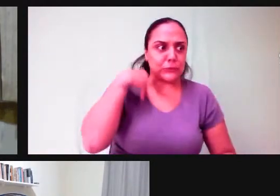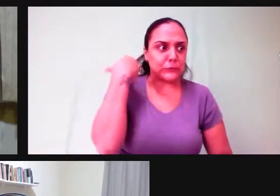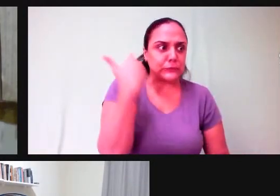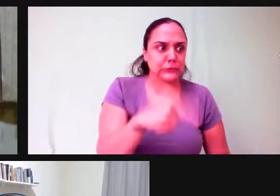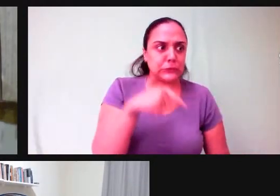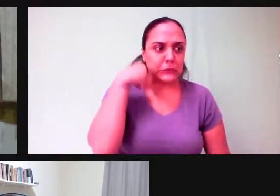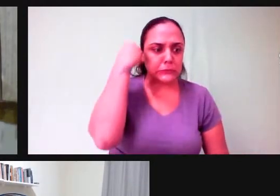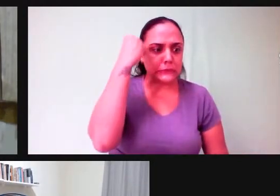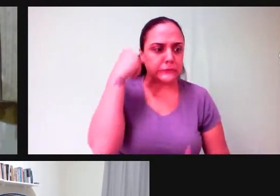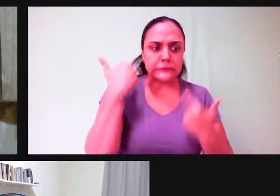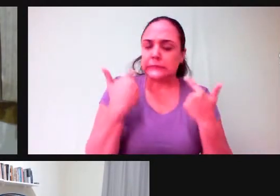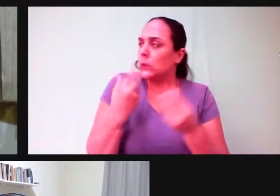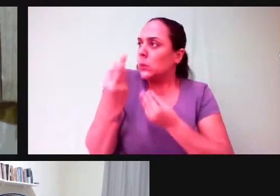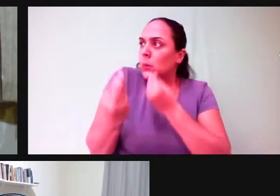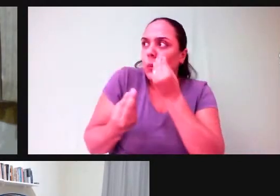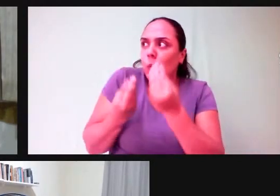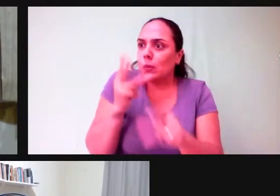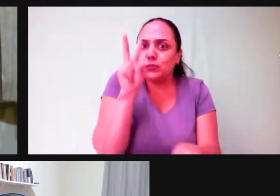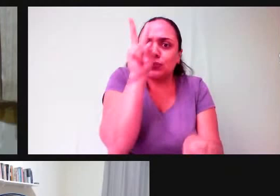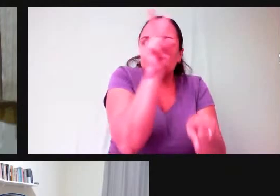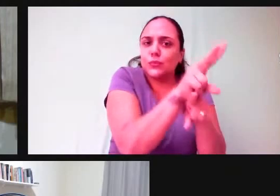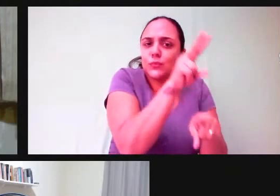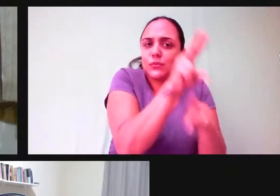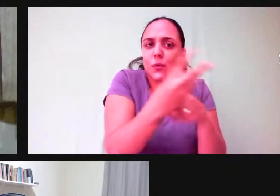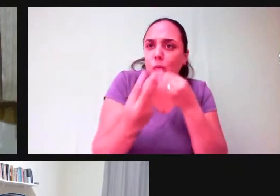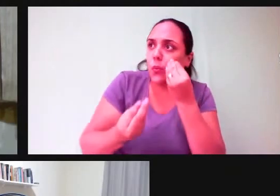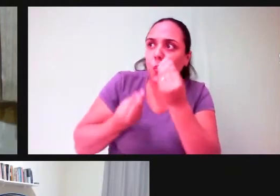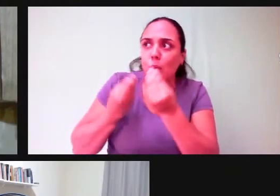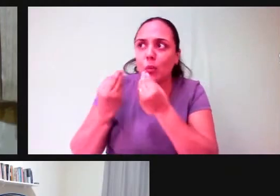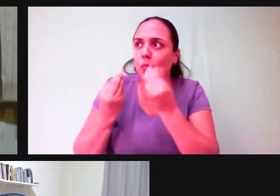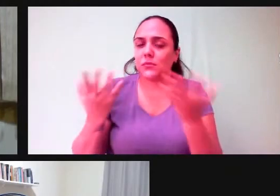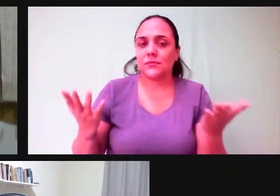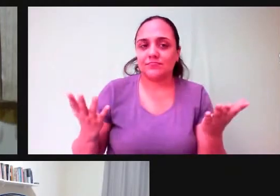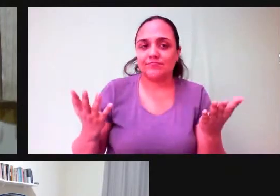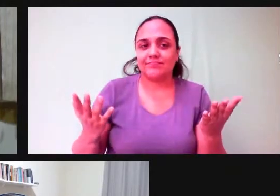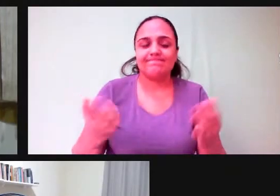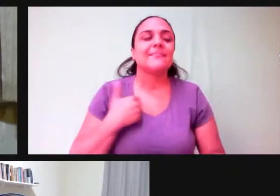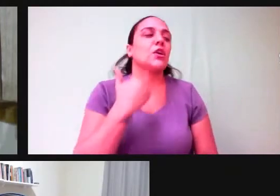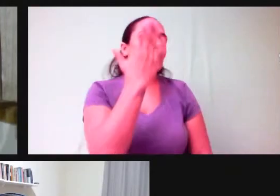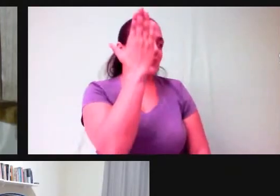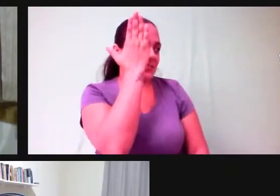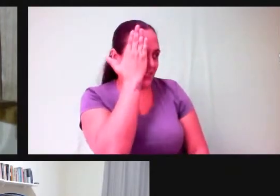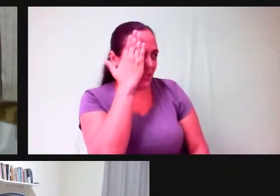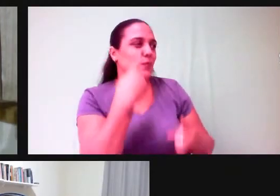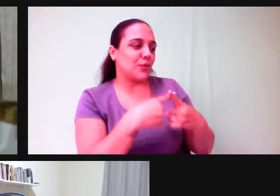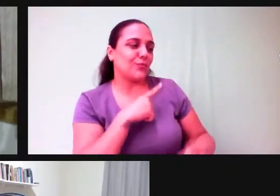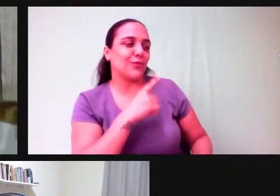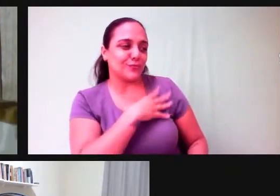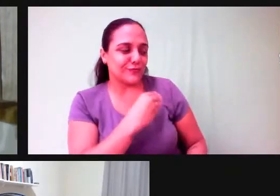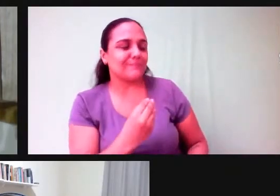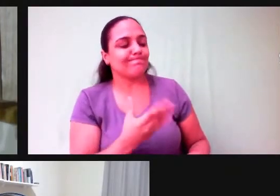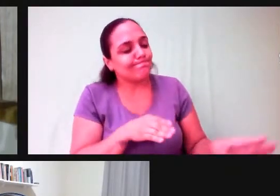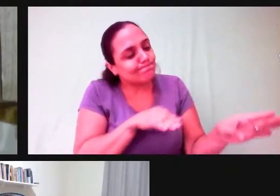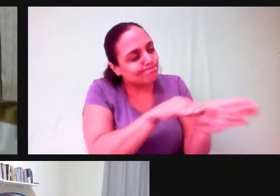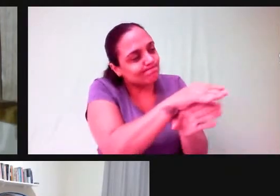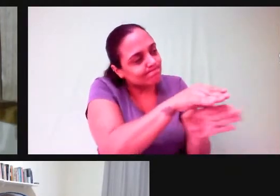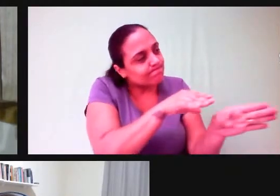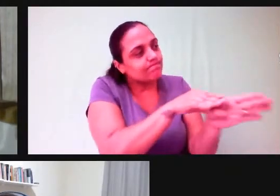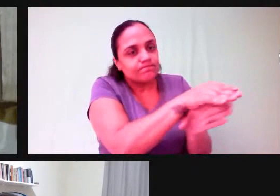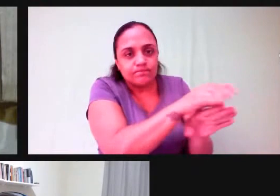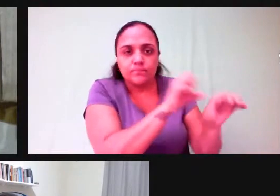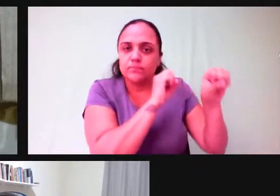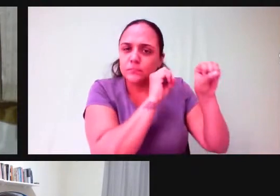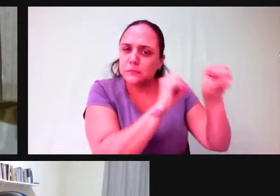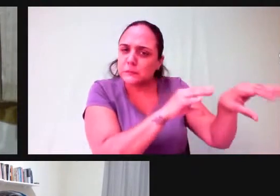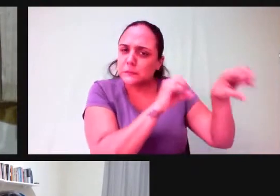fácil cuidar de uma criança com autismo. Eu entendo perfeitamente, mas a gente também tem que sempre orientar esses